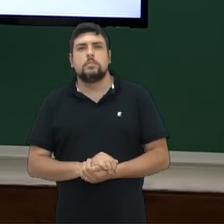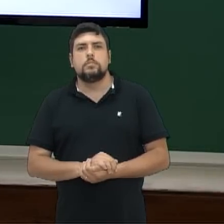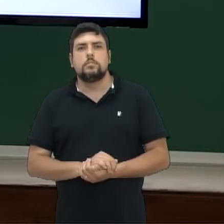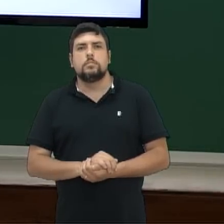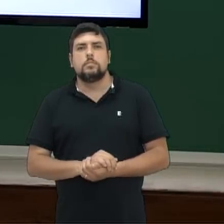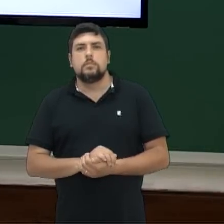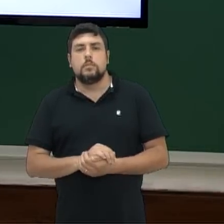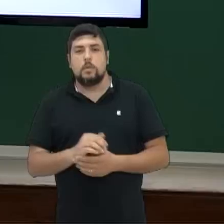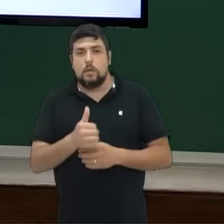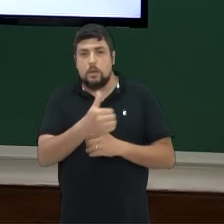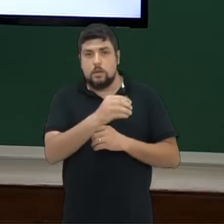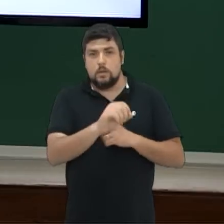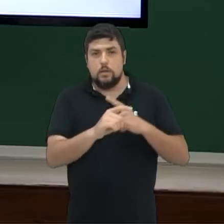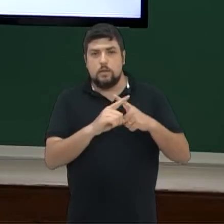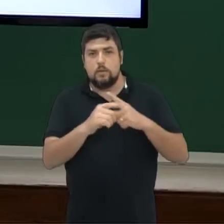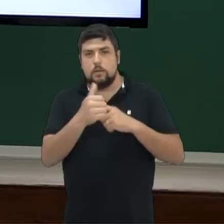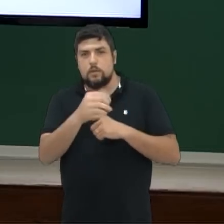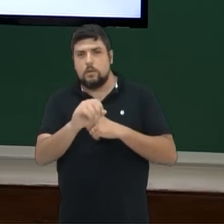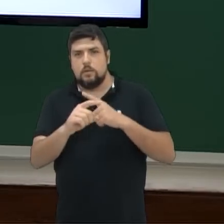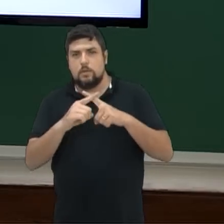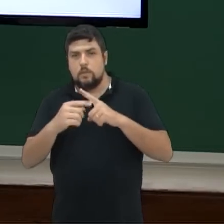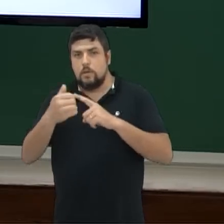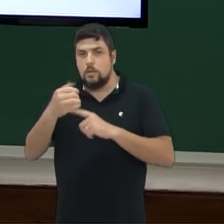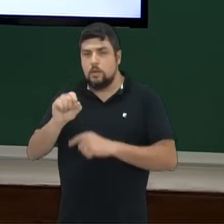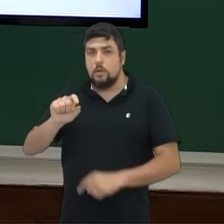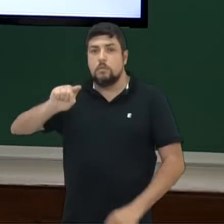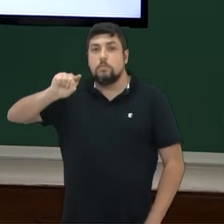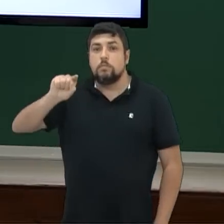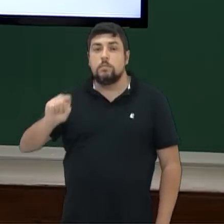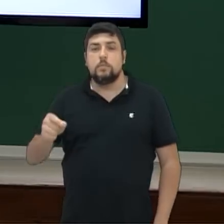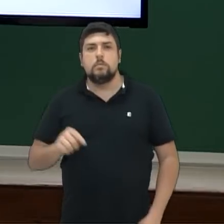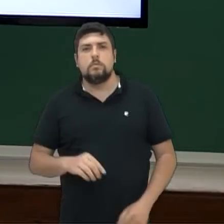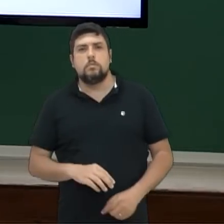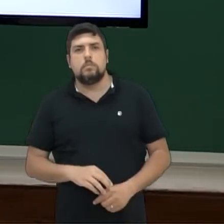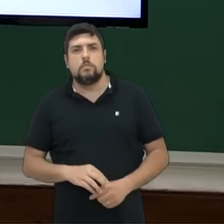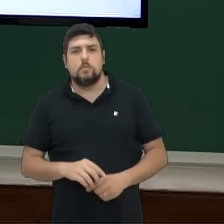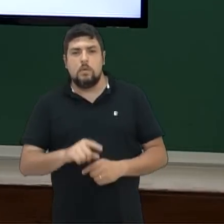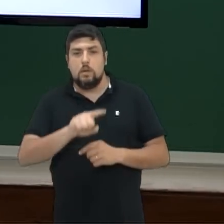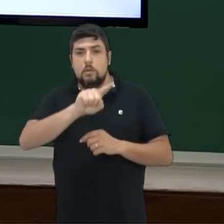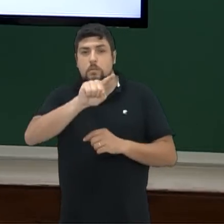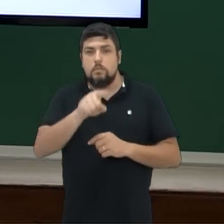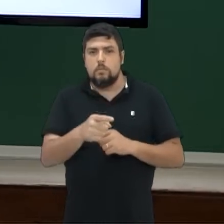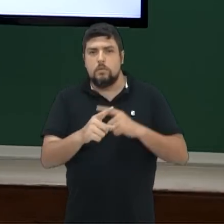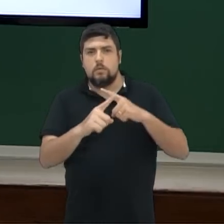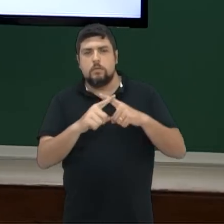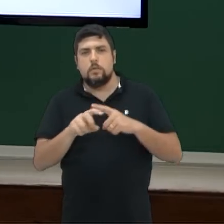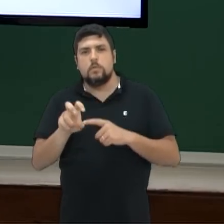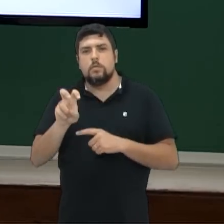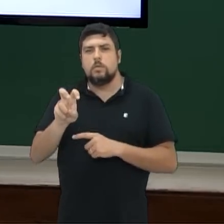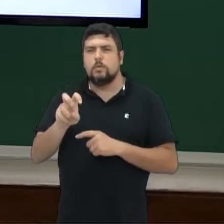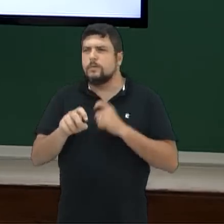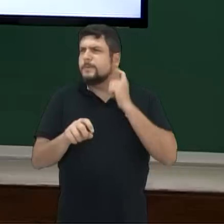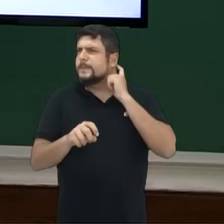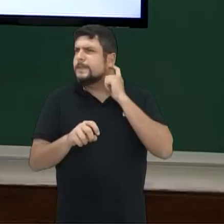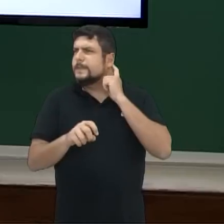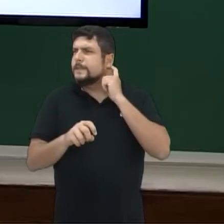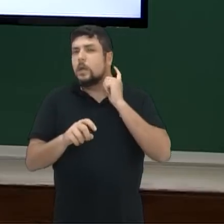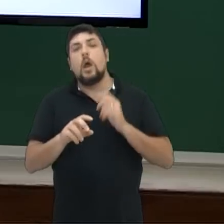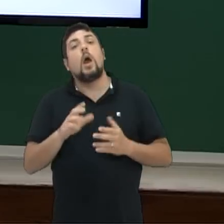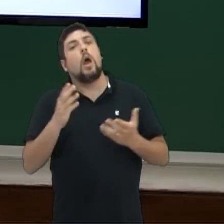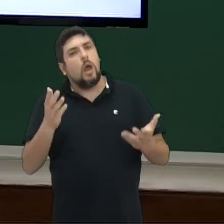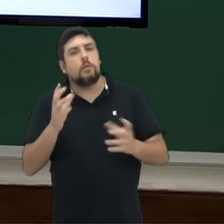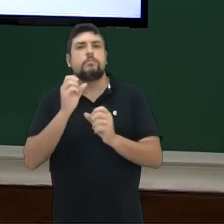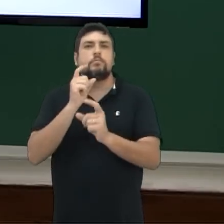10 vezes 10 vezes 10, 1000. 1000 vezes 5, a gente acabou de descobrir, 5.000 gramas. Lembrando,